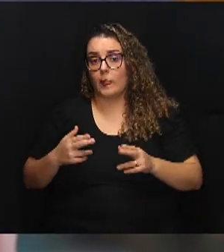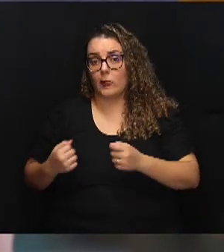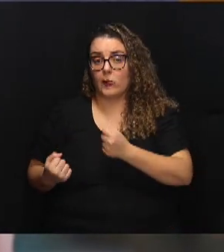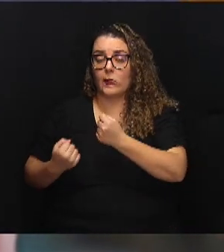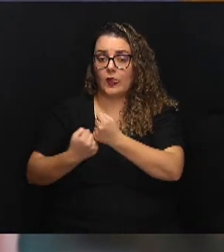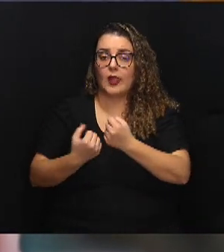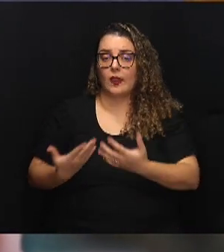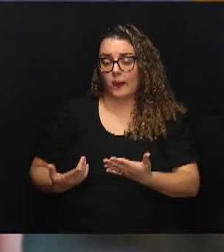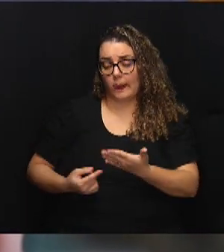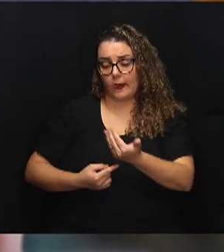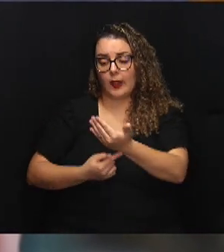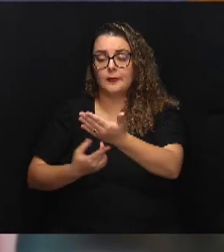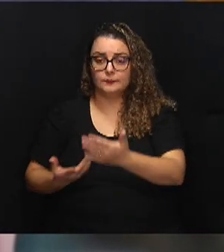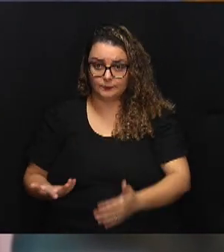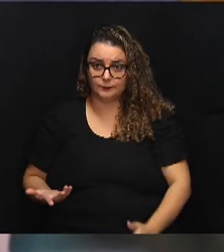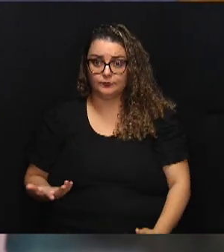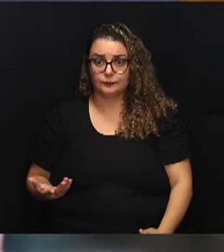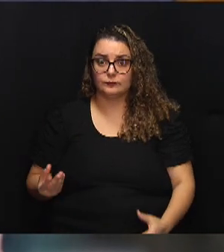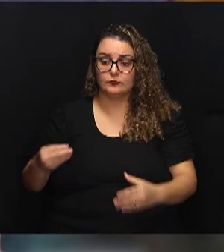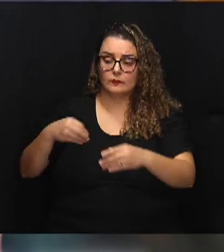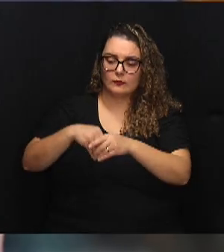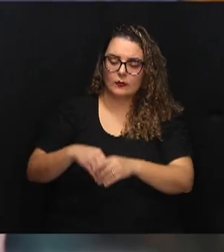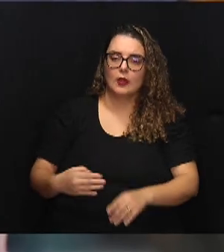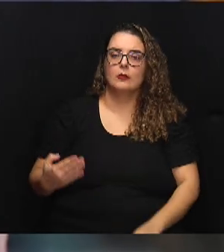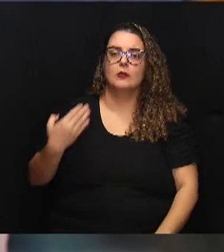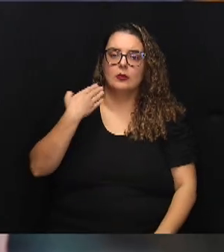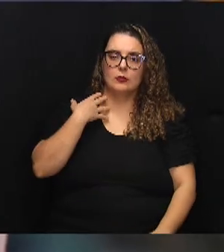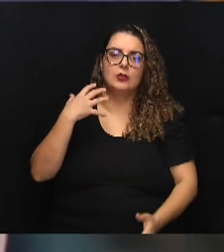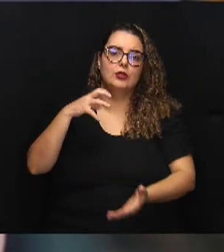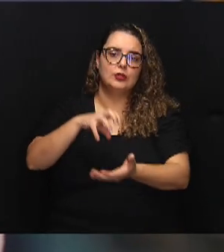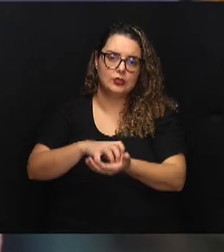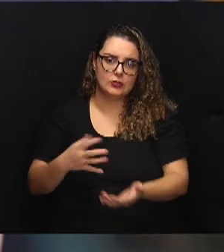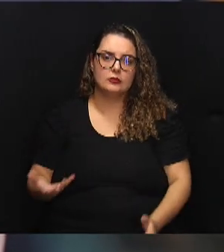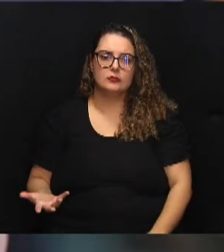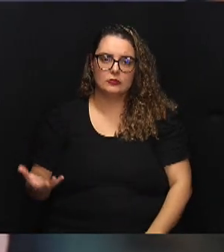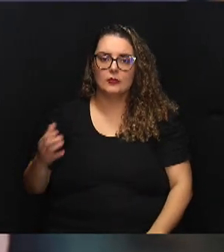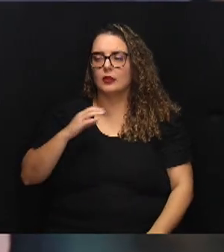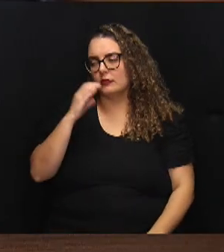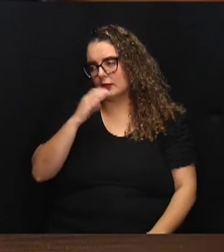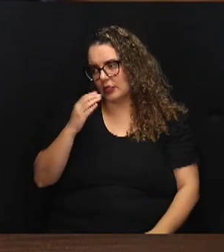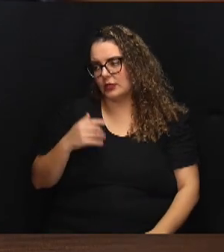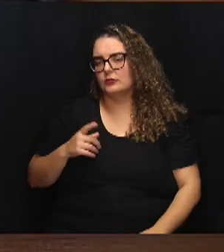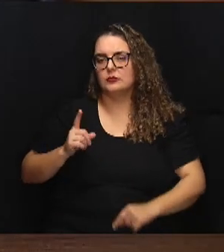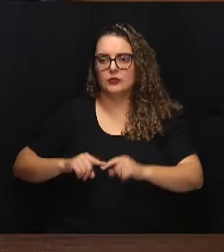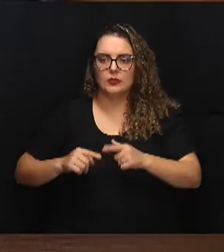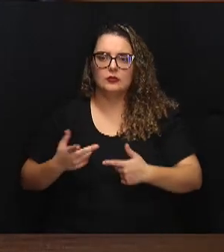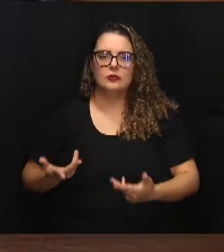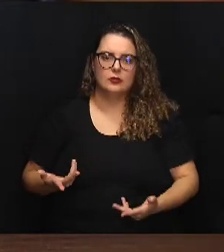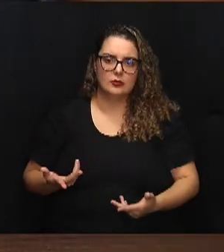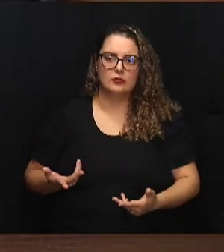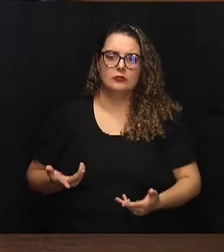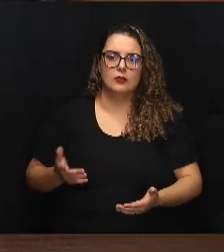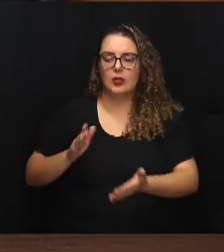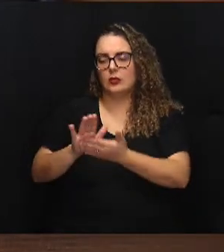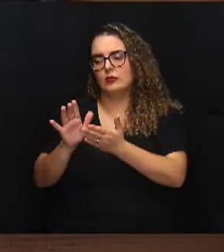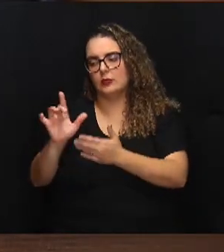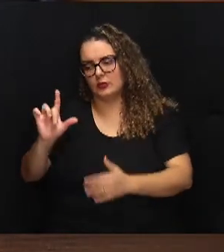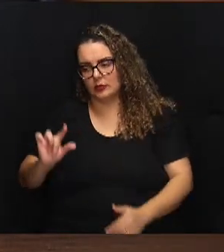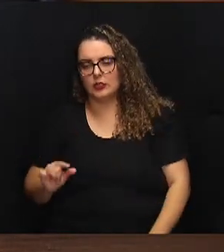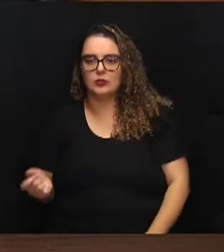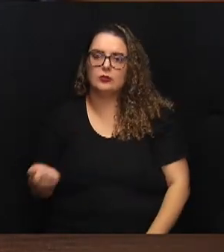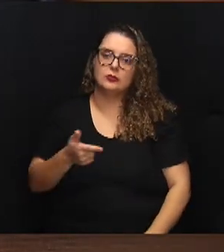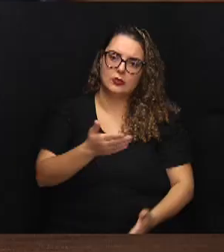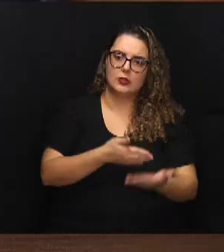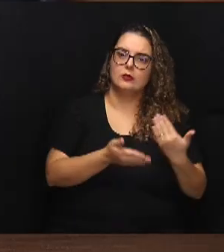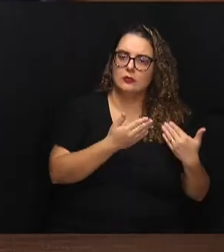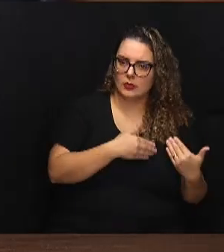da tecnologia embarcada pelo Banco Central, ele viabiliza as operações com os custos menores do que as